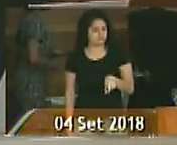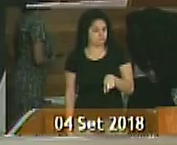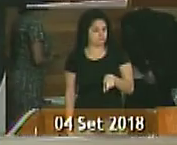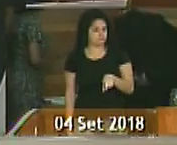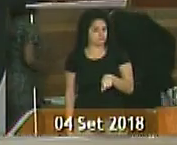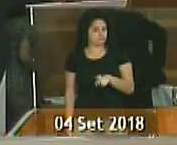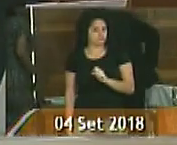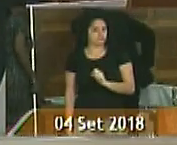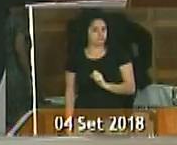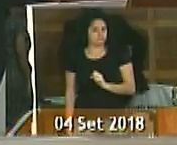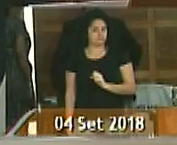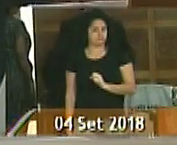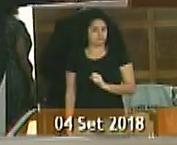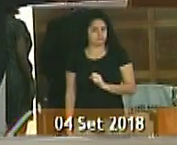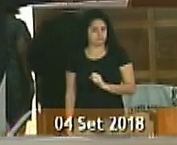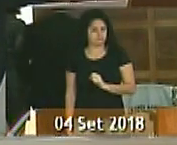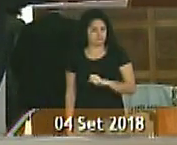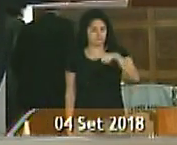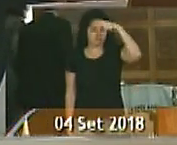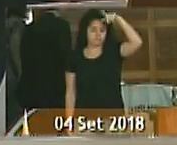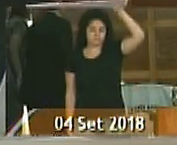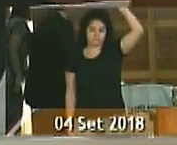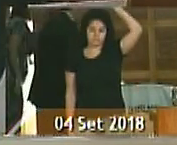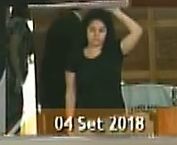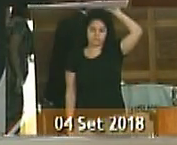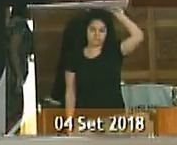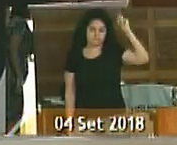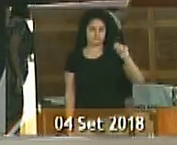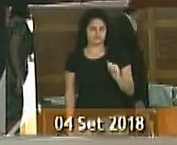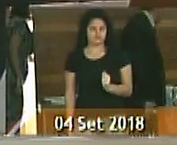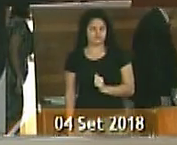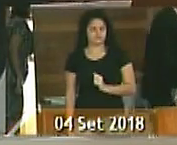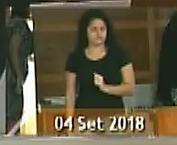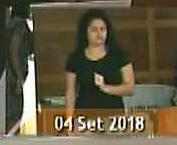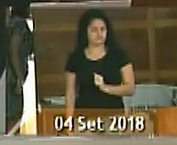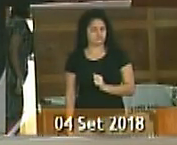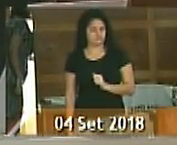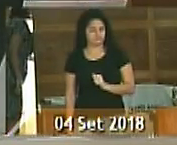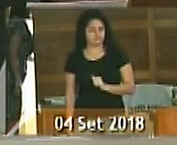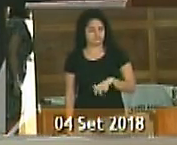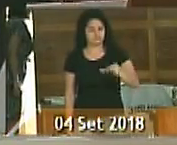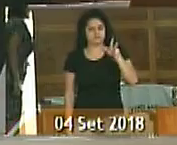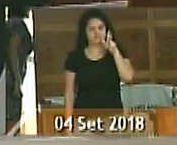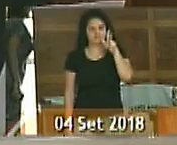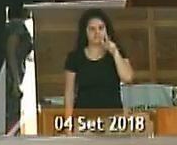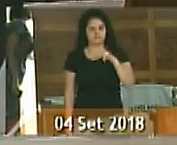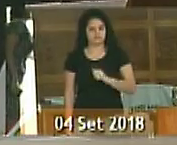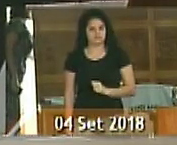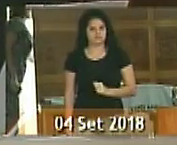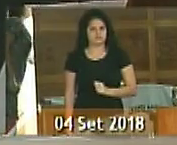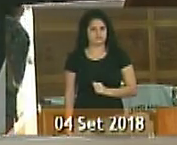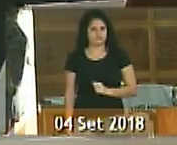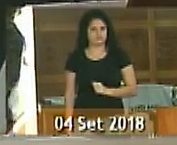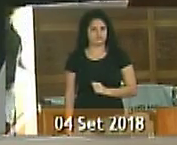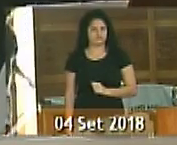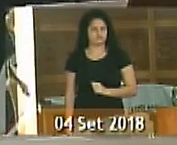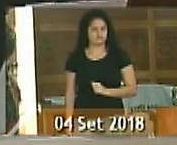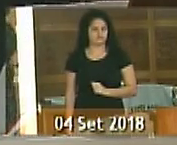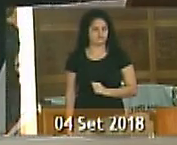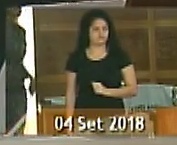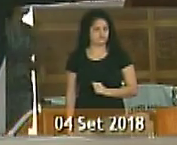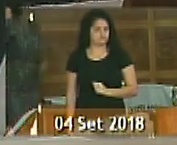Araújo Vieira, José Augusto, Leandro da Silva Oliveira, o Léo da Marmoraria, Luciana Ferreira de Oliveira